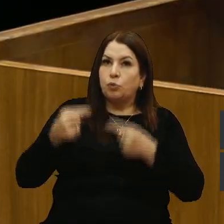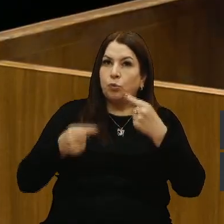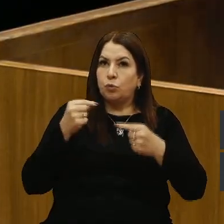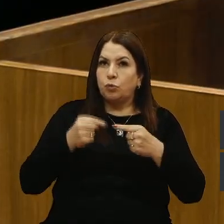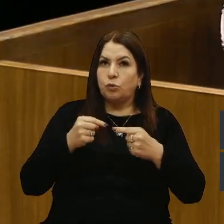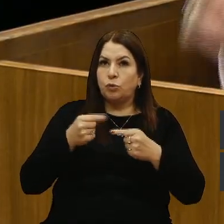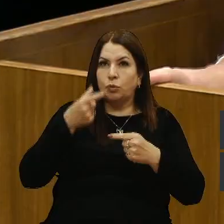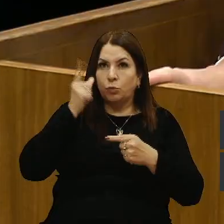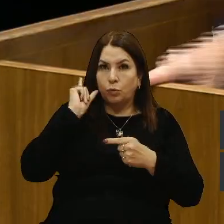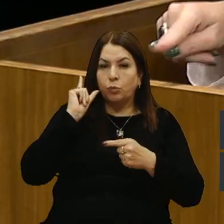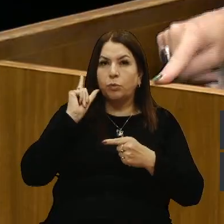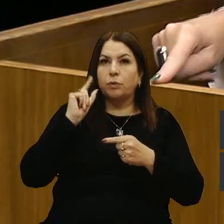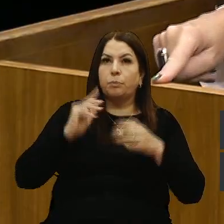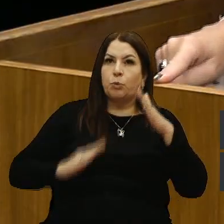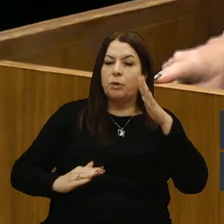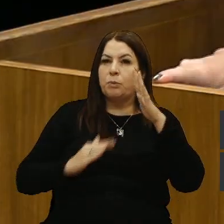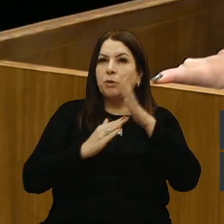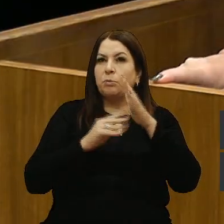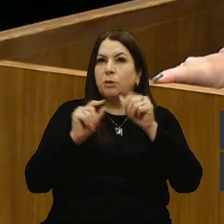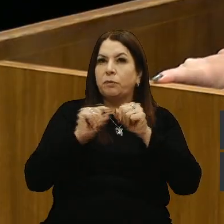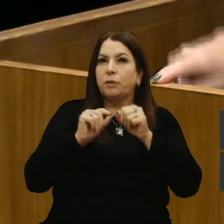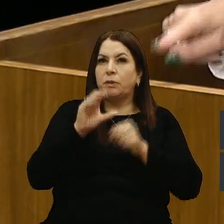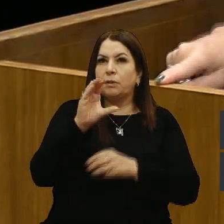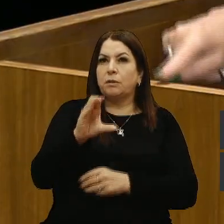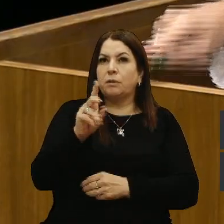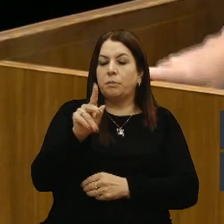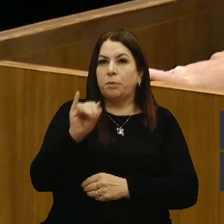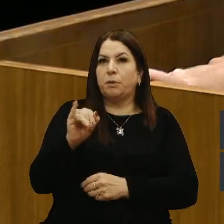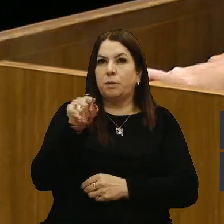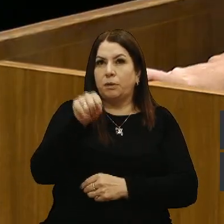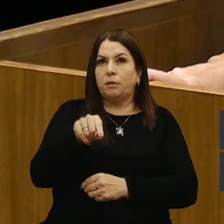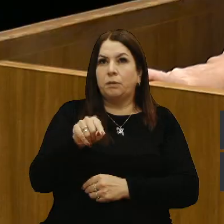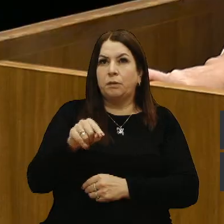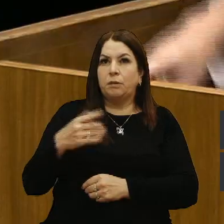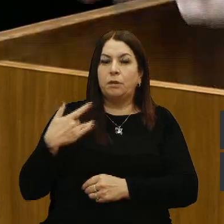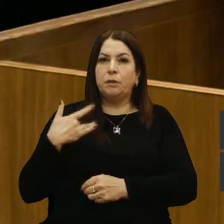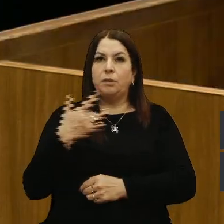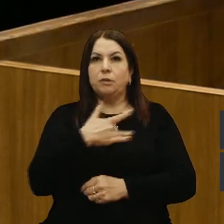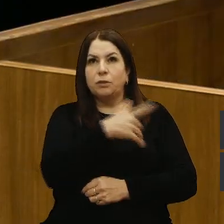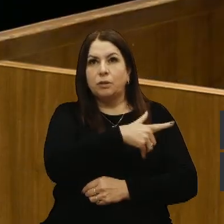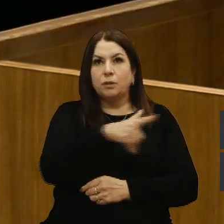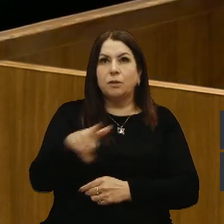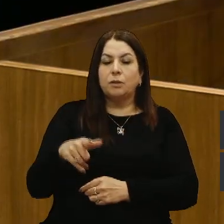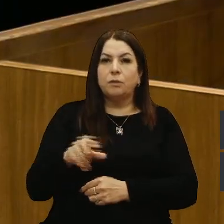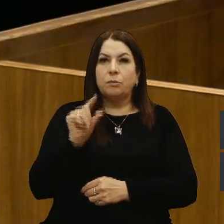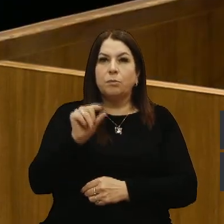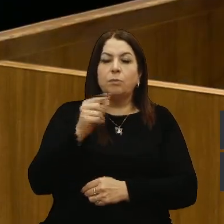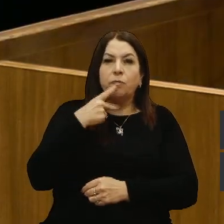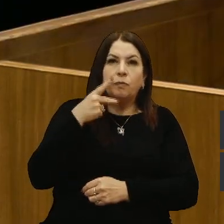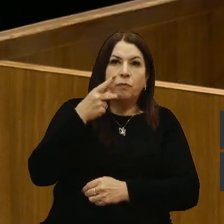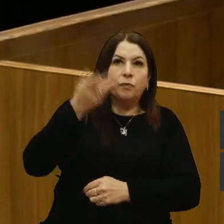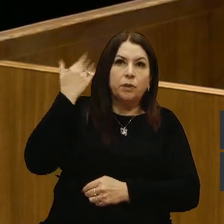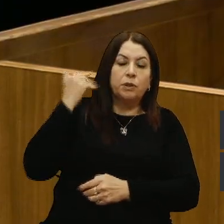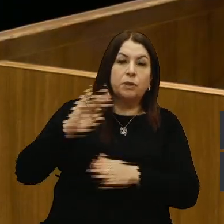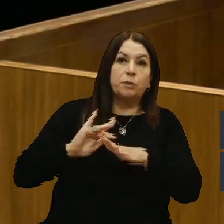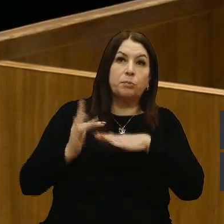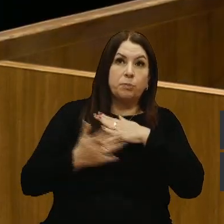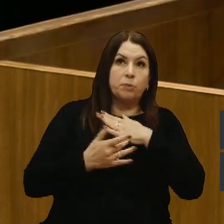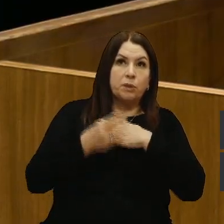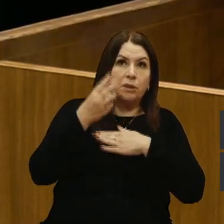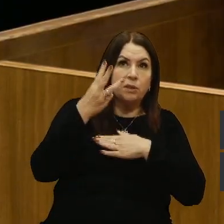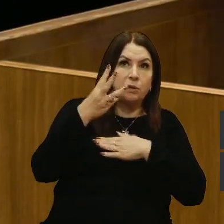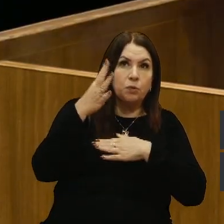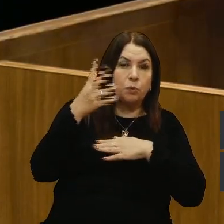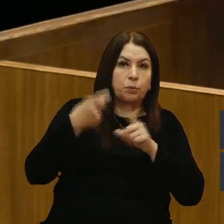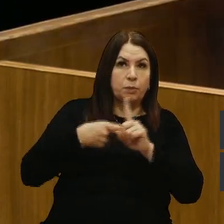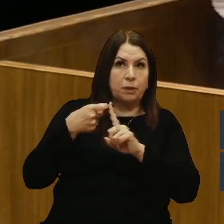bancada ontem, nós estamos no limite para fazer uma CPI aqui da saúde. Porque há pouco foi falado na imprensa, 3, 4